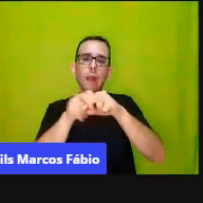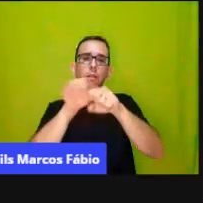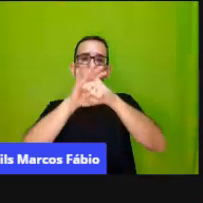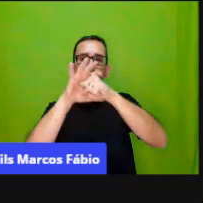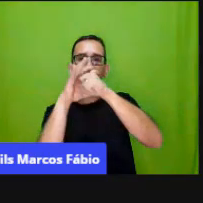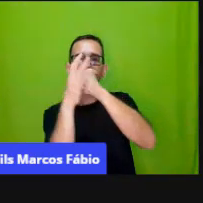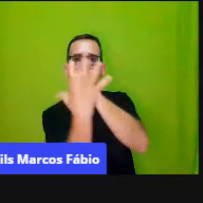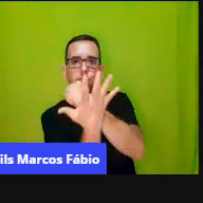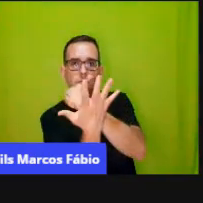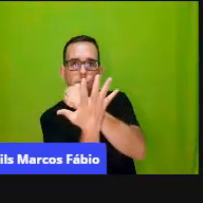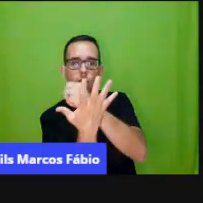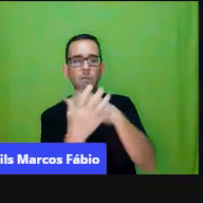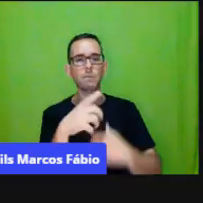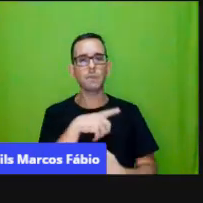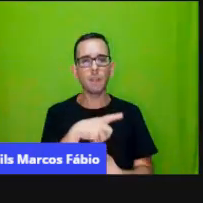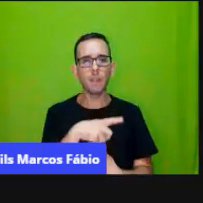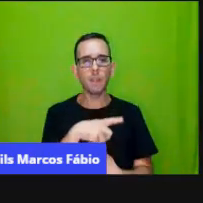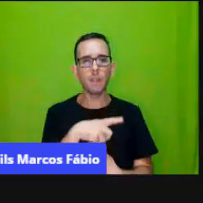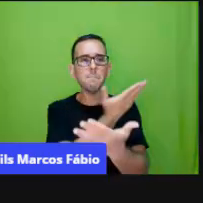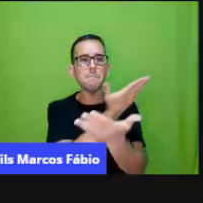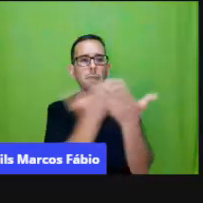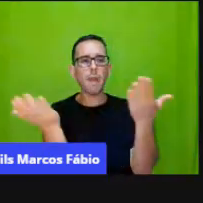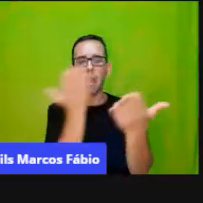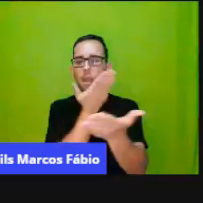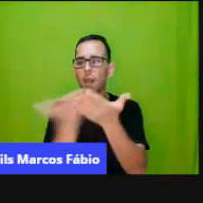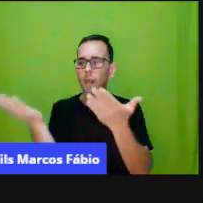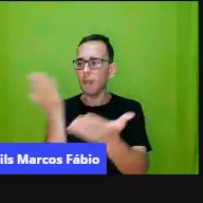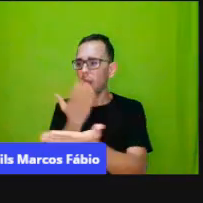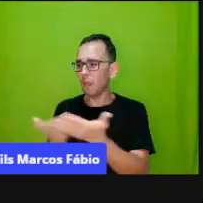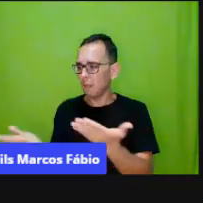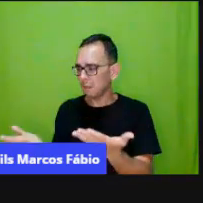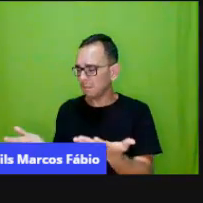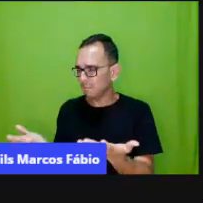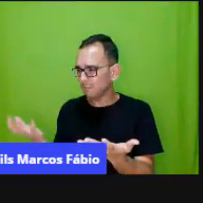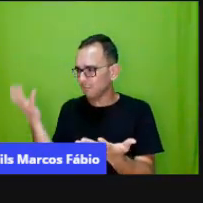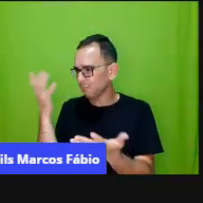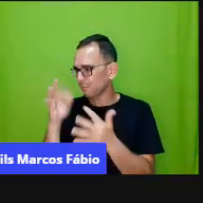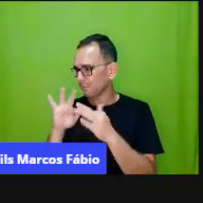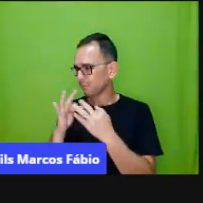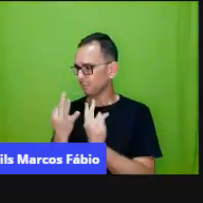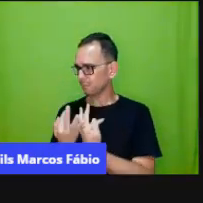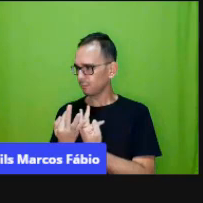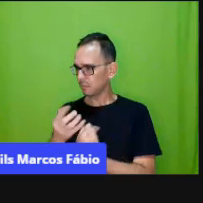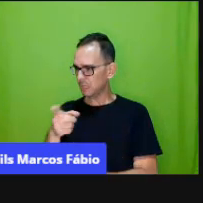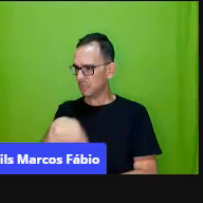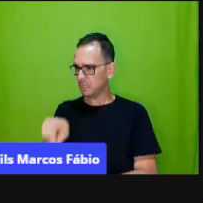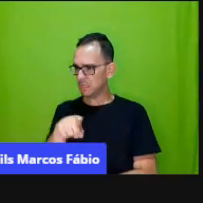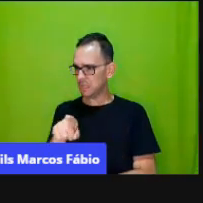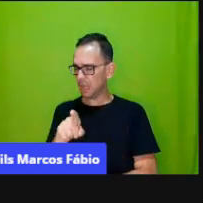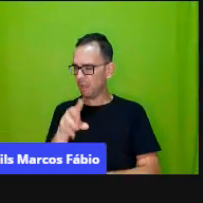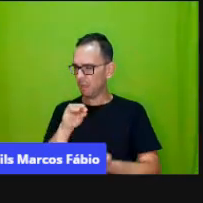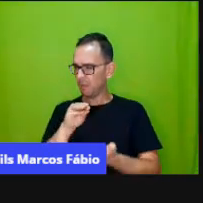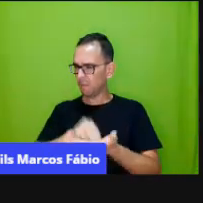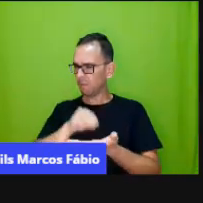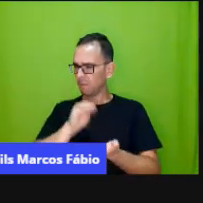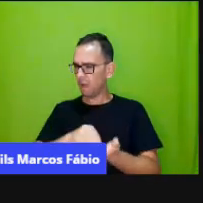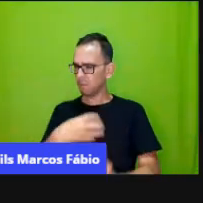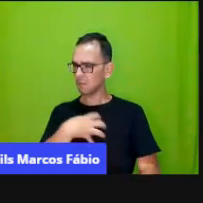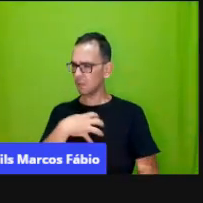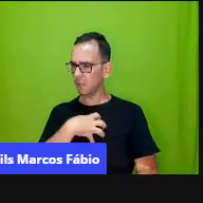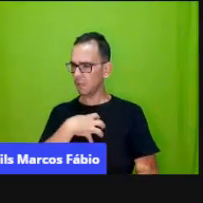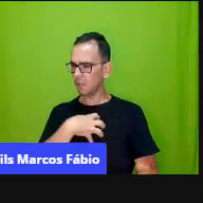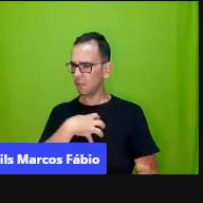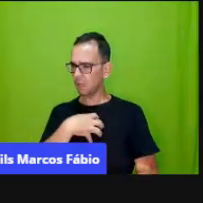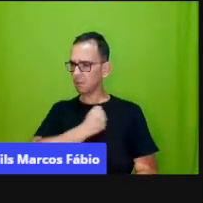animais perdem os seus donos. Será que esses indivíduos sentem a ausência dessas